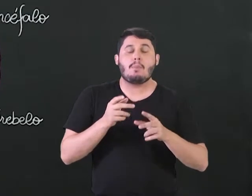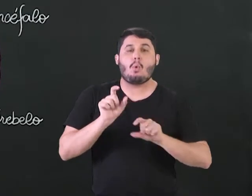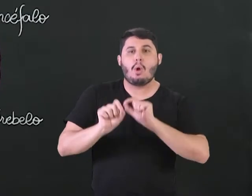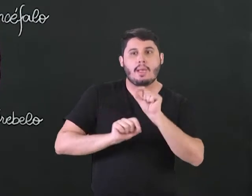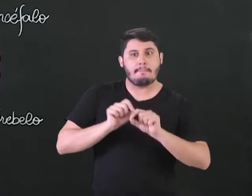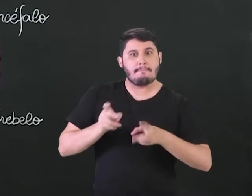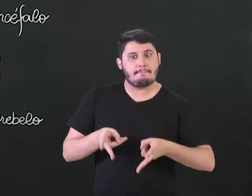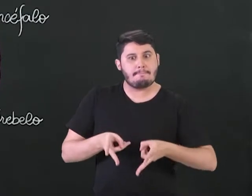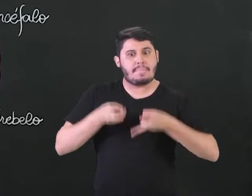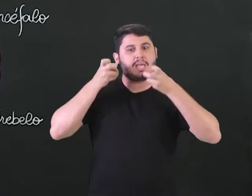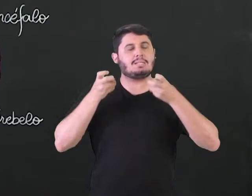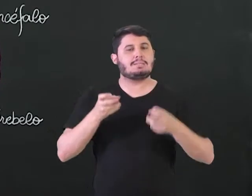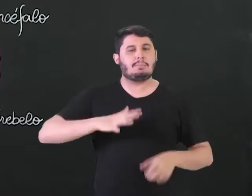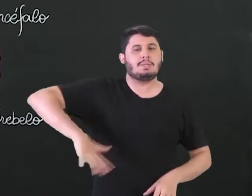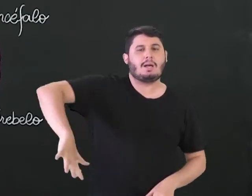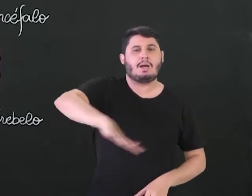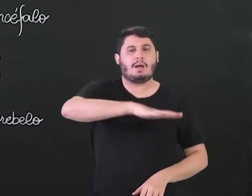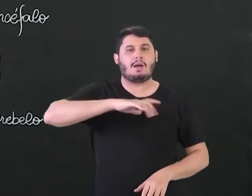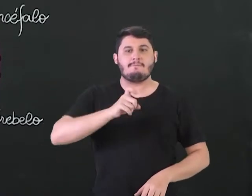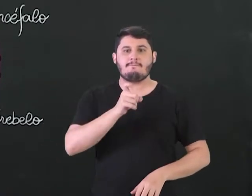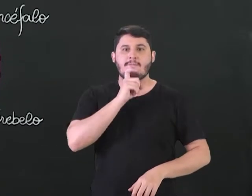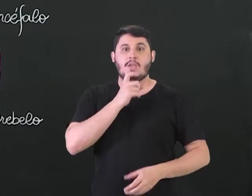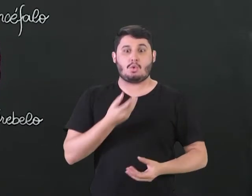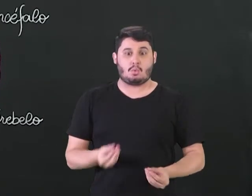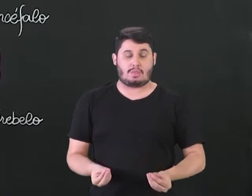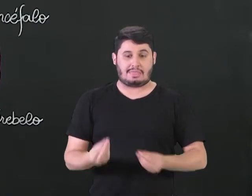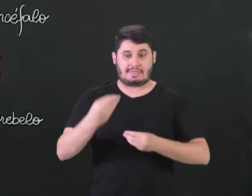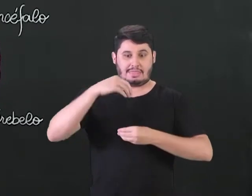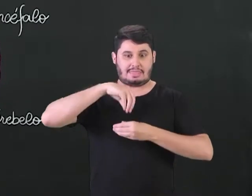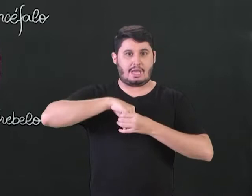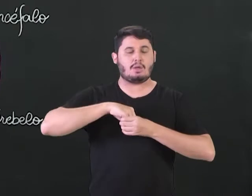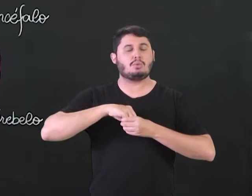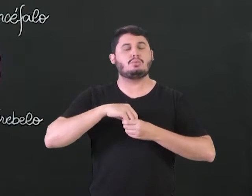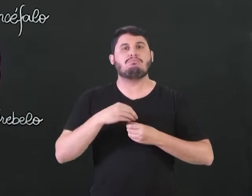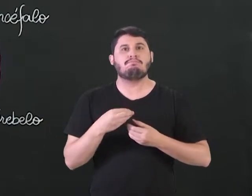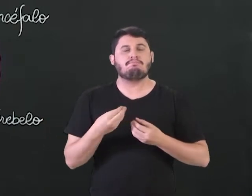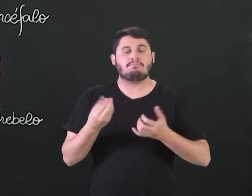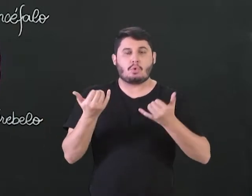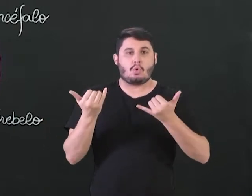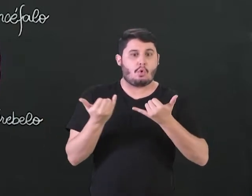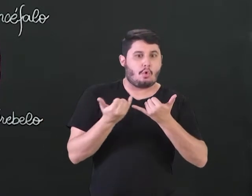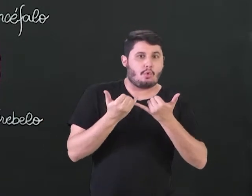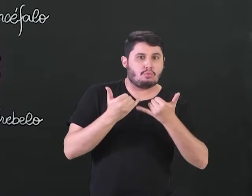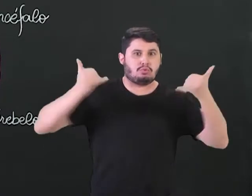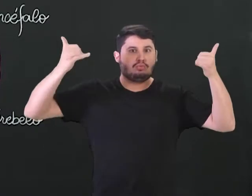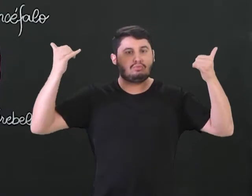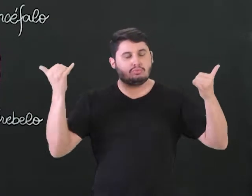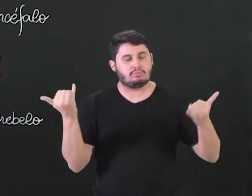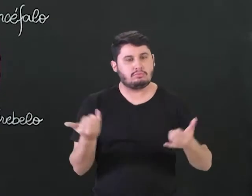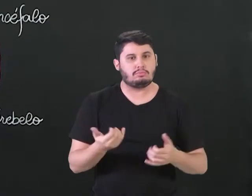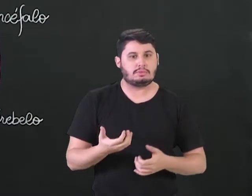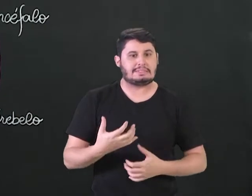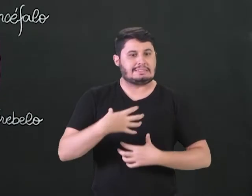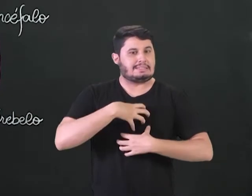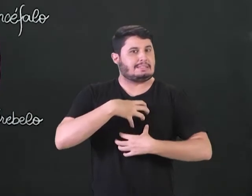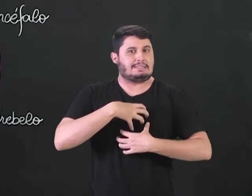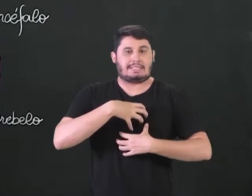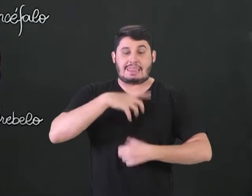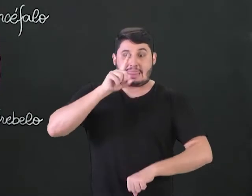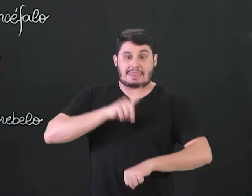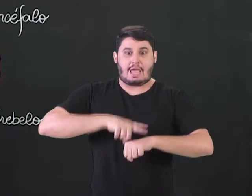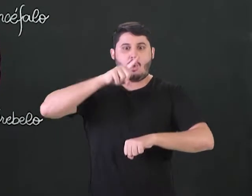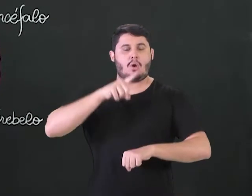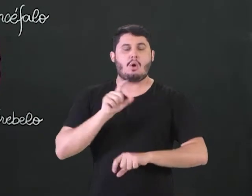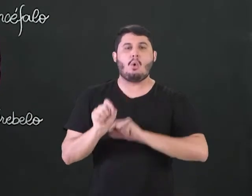e foram pelo seu corpo levando a informação para a sua medula, que vai chegar na sua cabeça, no seu cérebro. E daí você decide, vou botar no